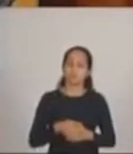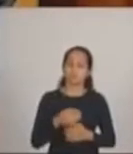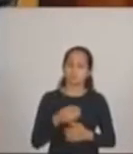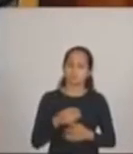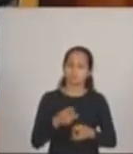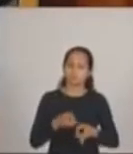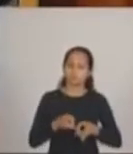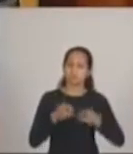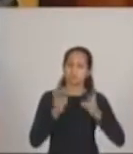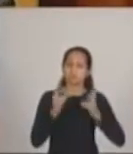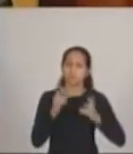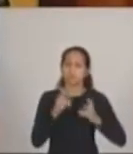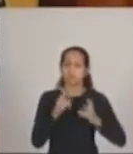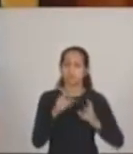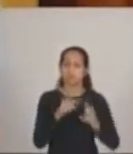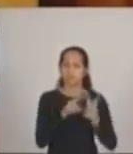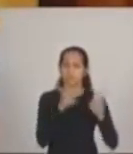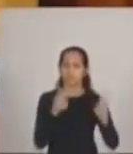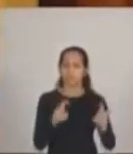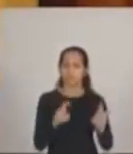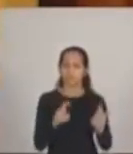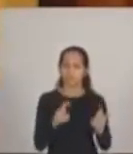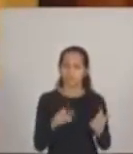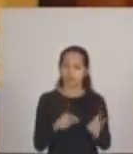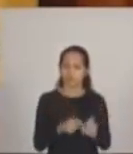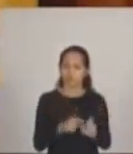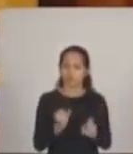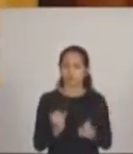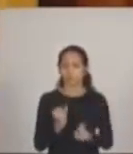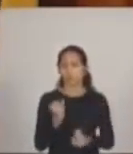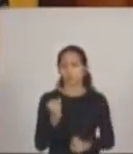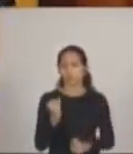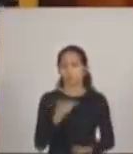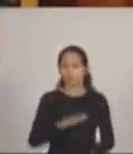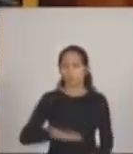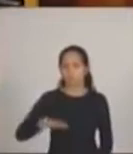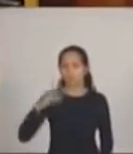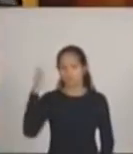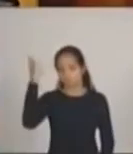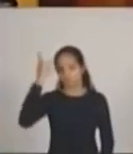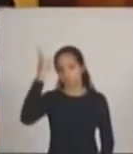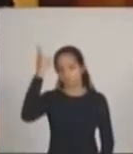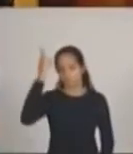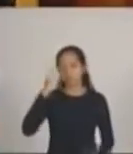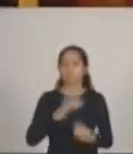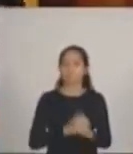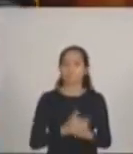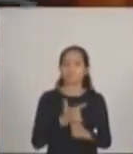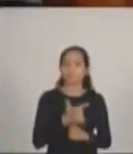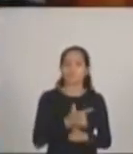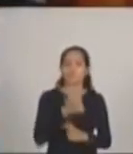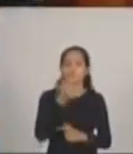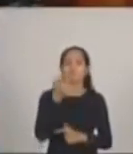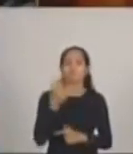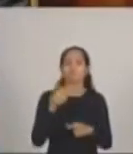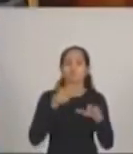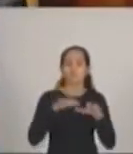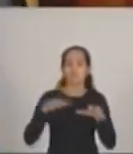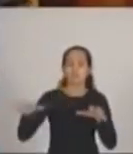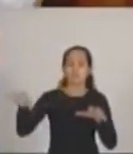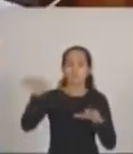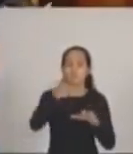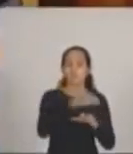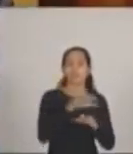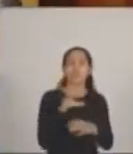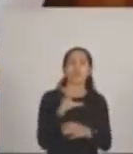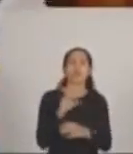a matéria é de grande repercussão no âmbito do nosso estado. São 27 comarcas